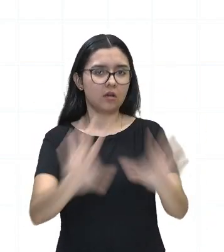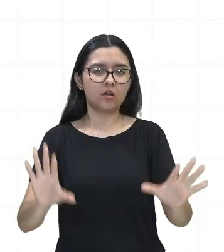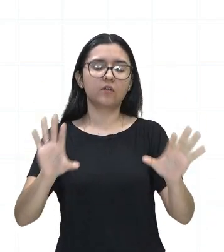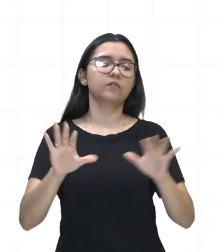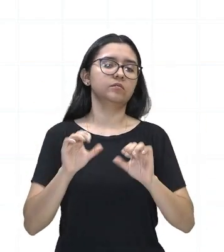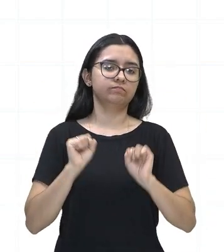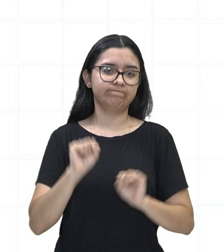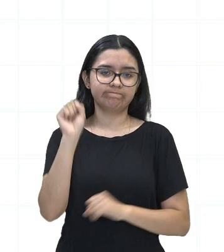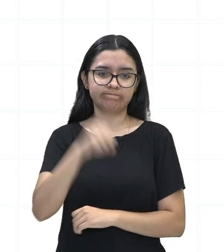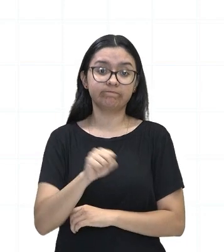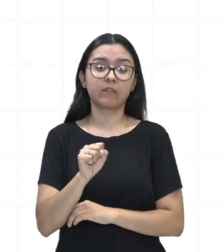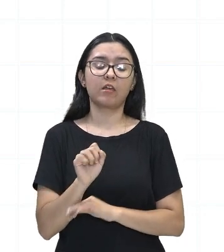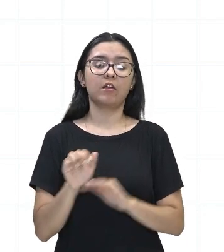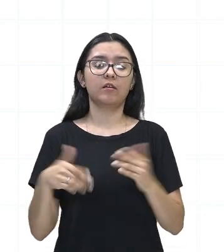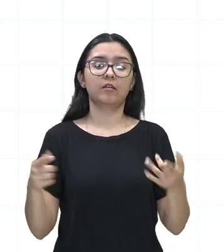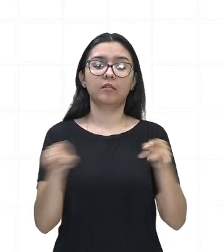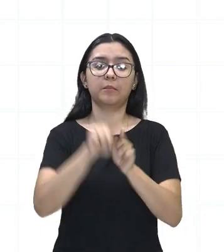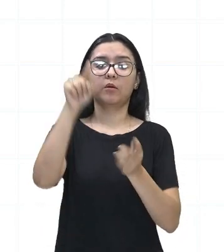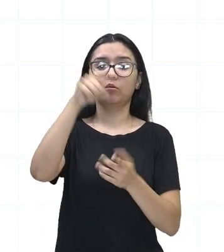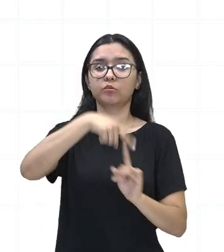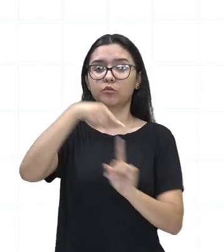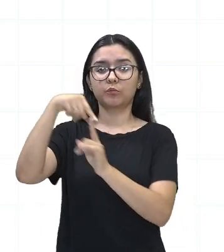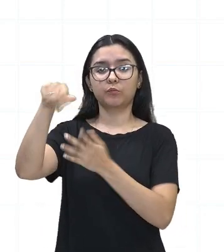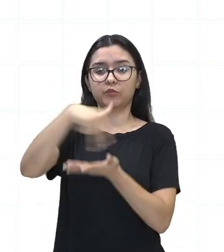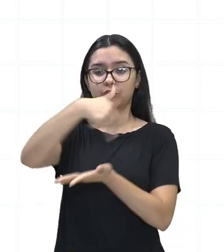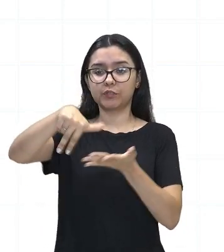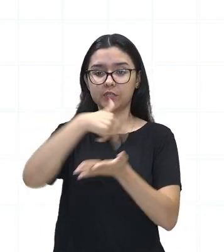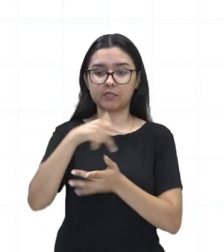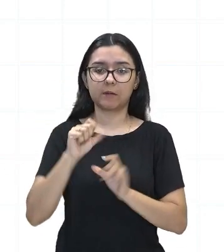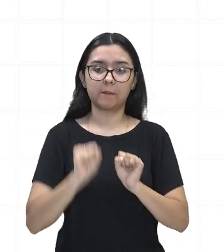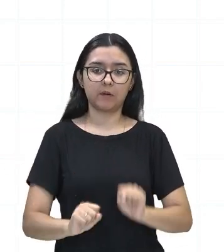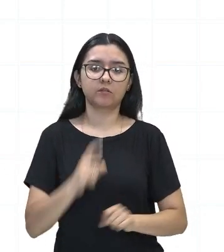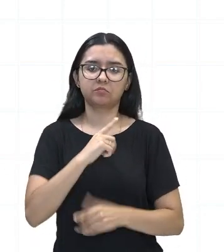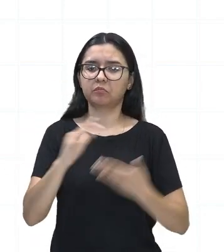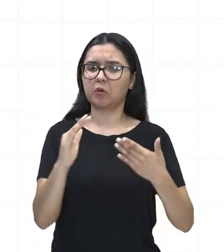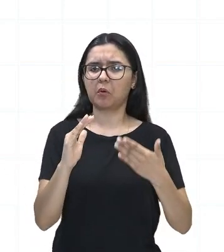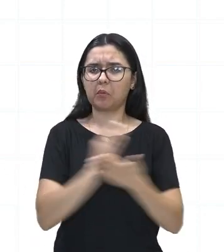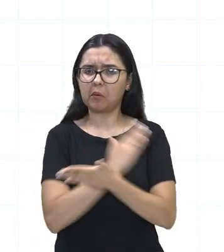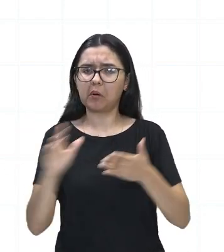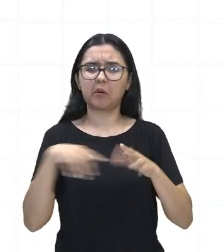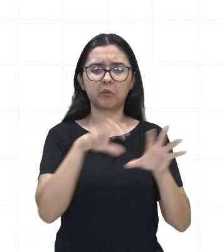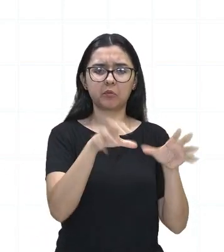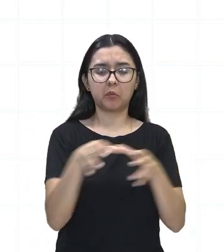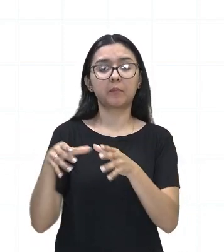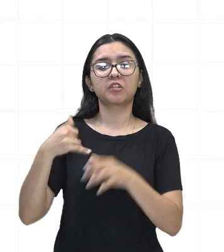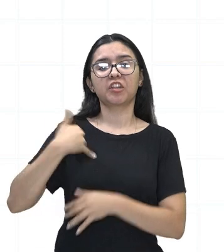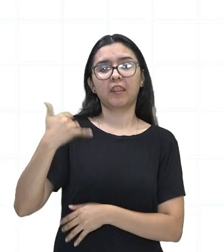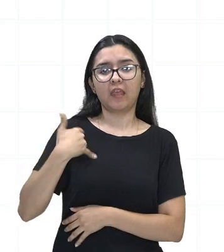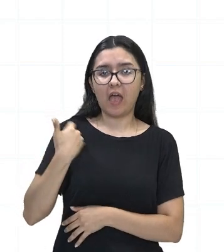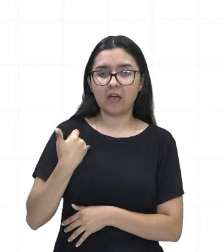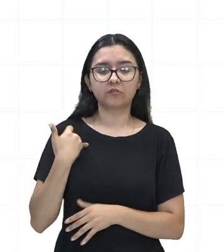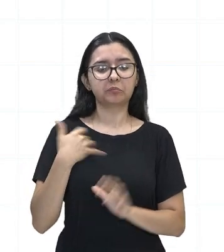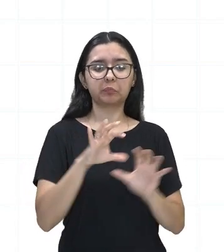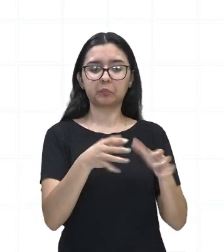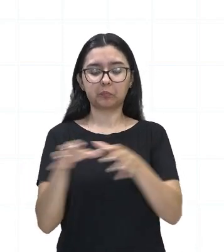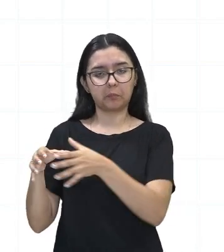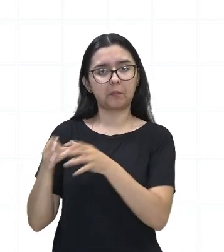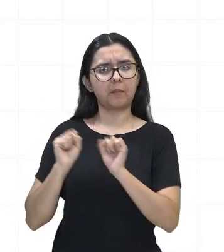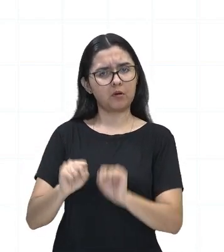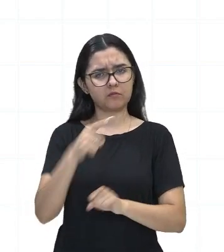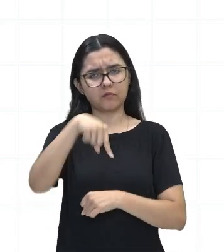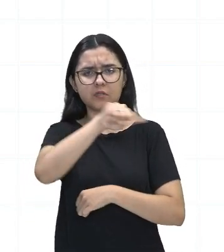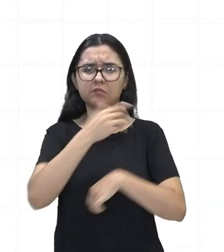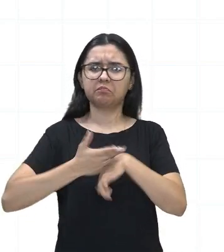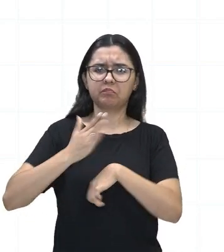dança, ok? É uma dança que cabe em qualquer grupo etário, em qualquer grupo. Basta você